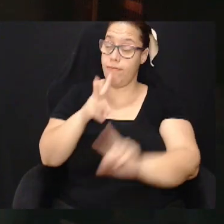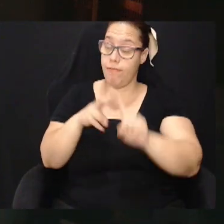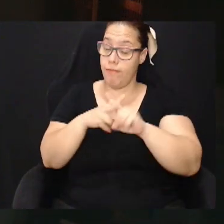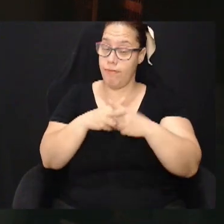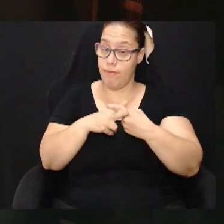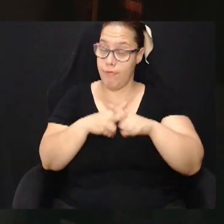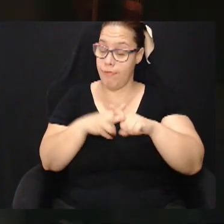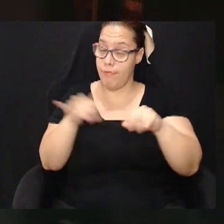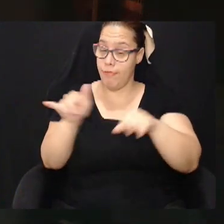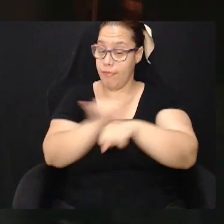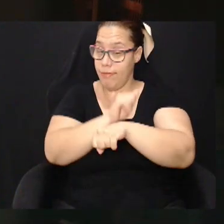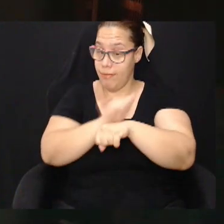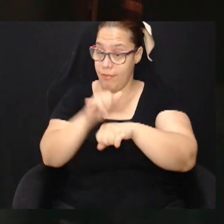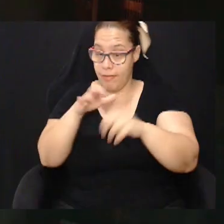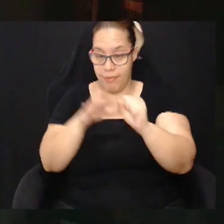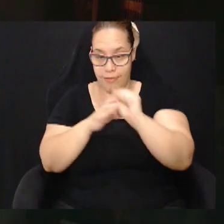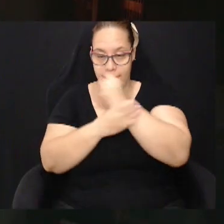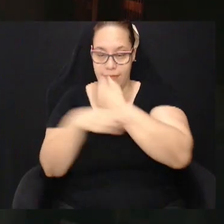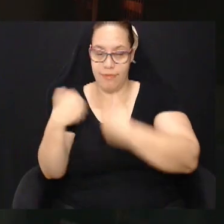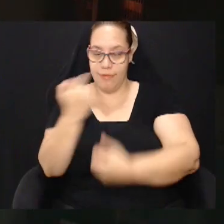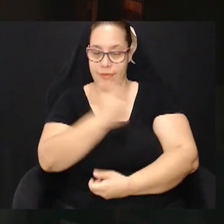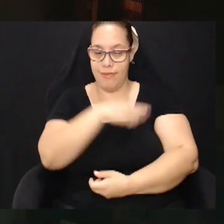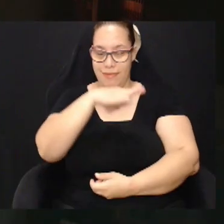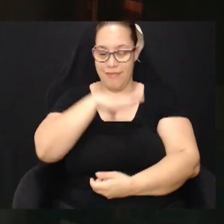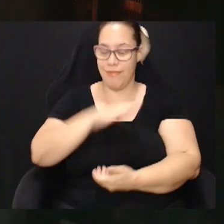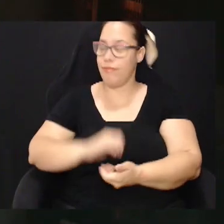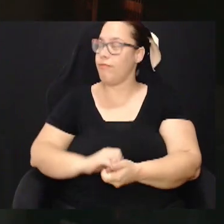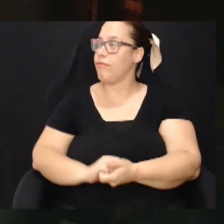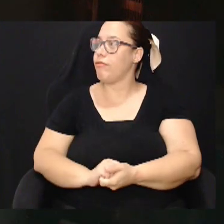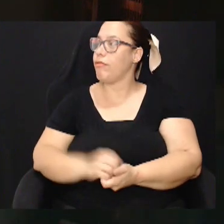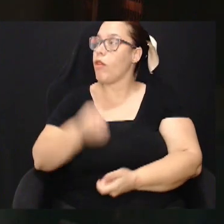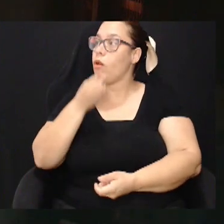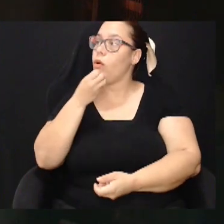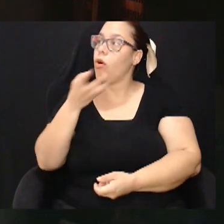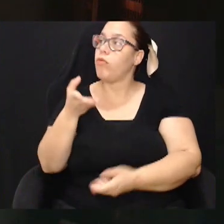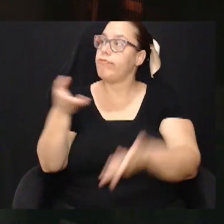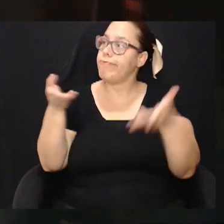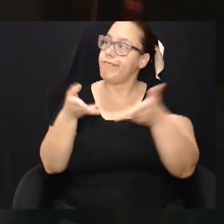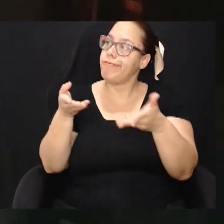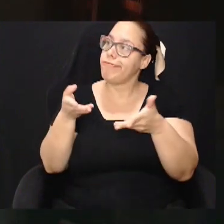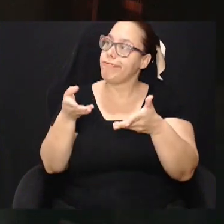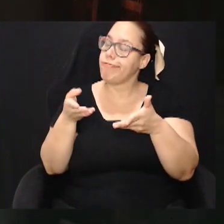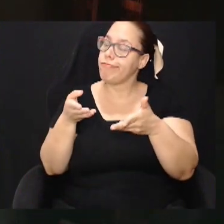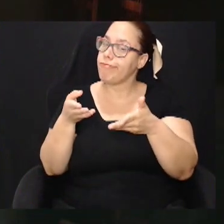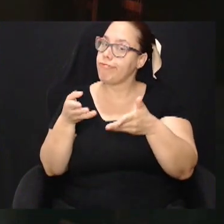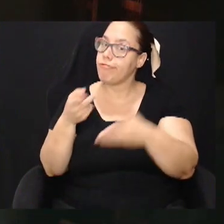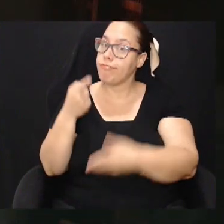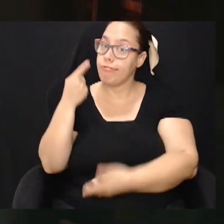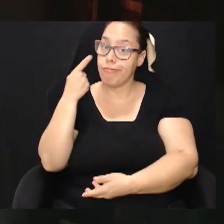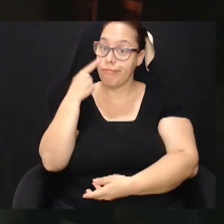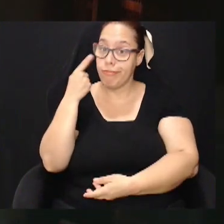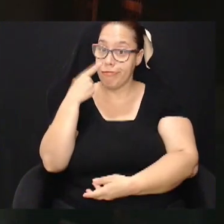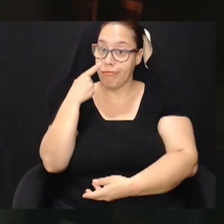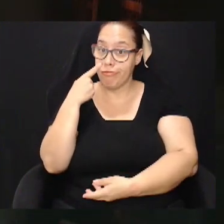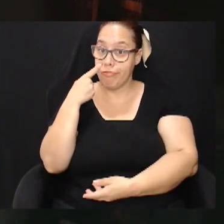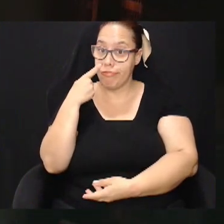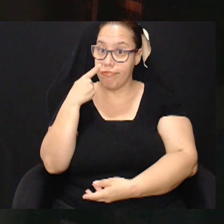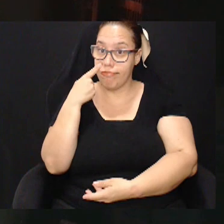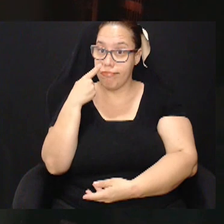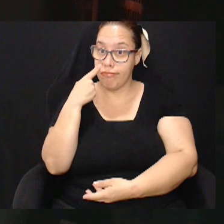para proteger a nossa cidade. Bom, previsão do tempo para hoje, vamos ver como é que fica o tempo aqui na cidade de